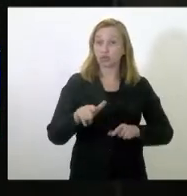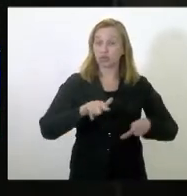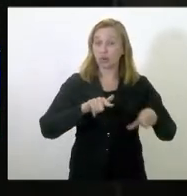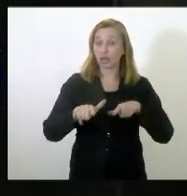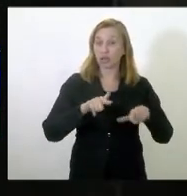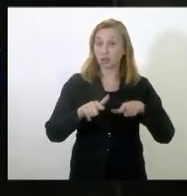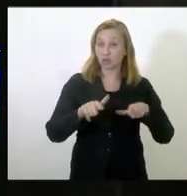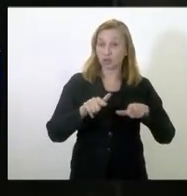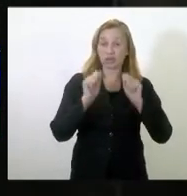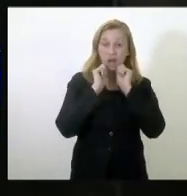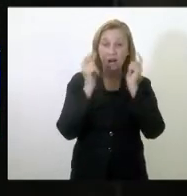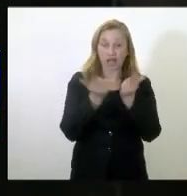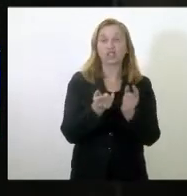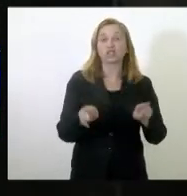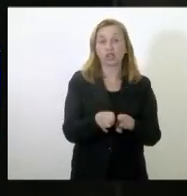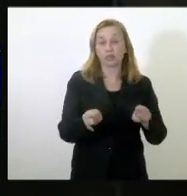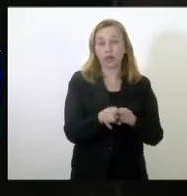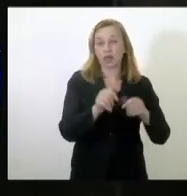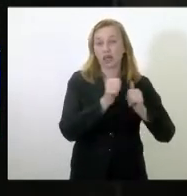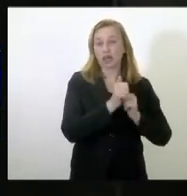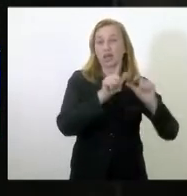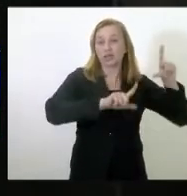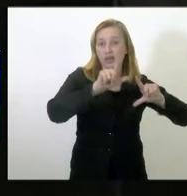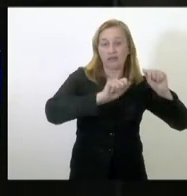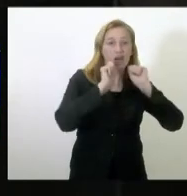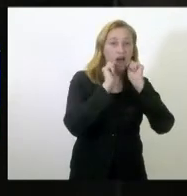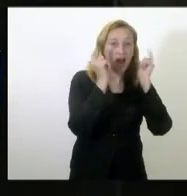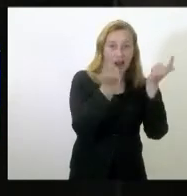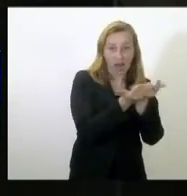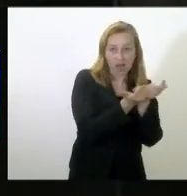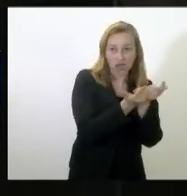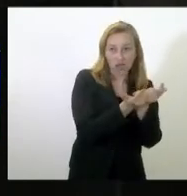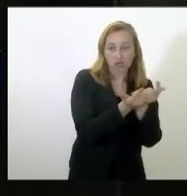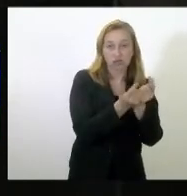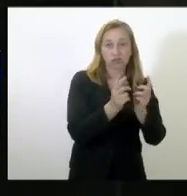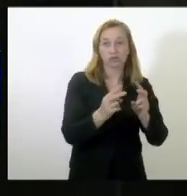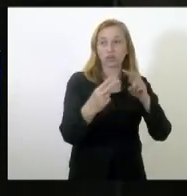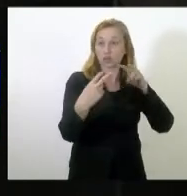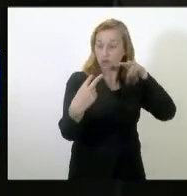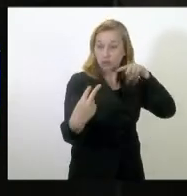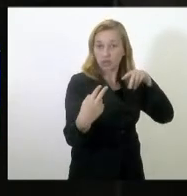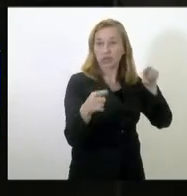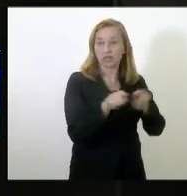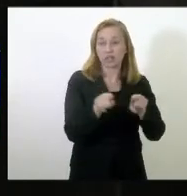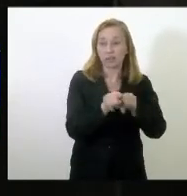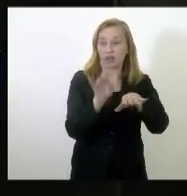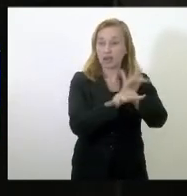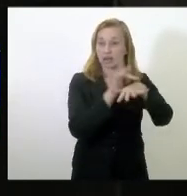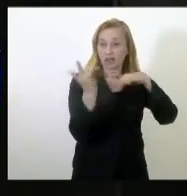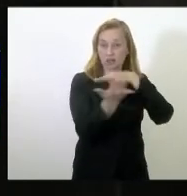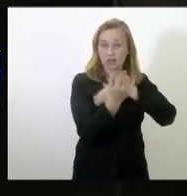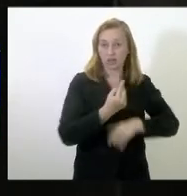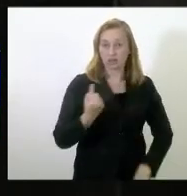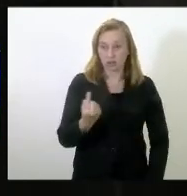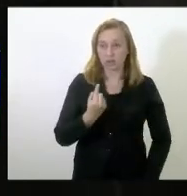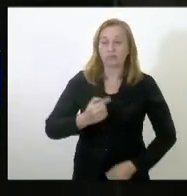a todos que estão nos assistindo pela TV Alerj e também que são transmitidos pelas nossas redes sociais. Antes de mais